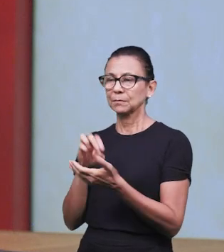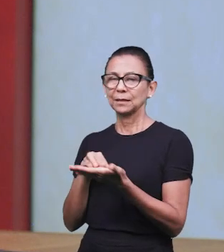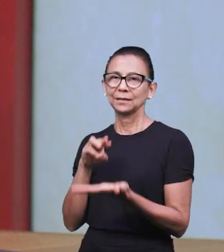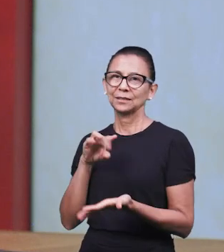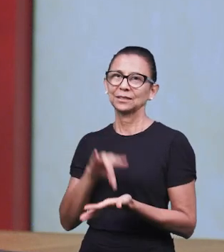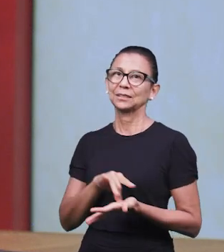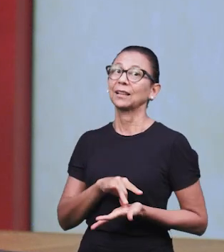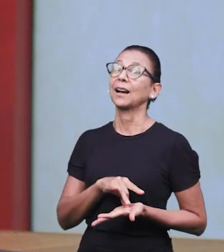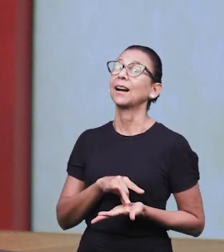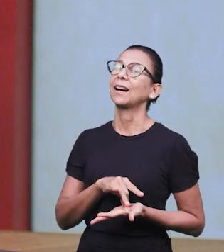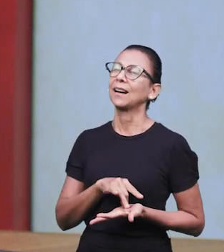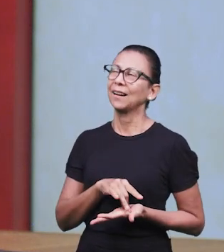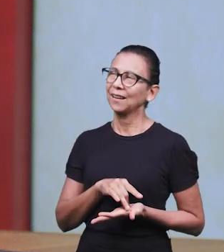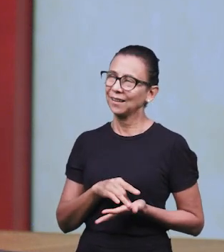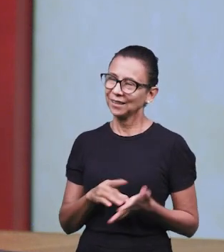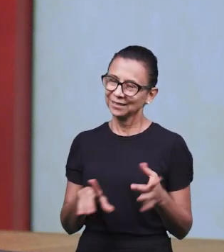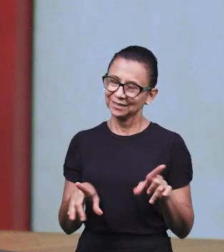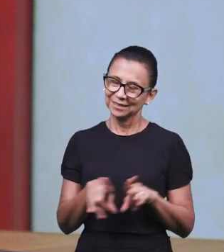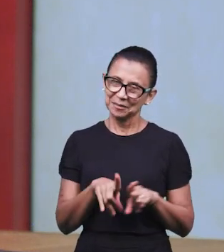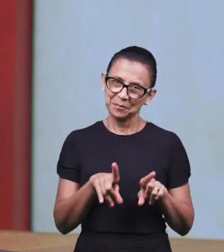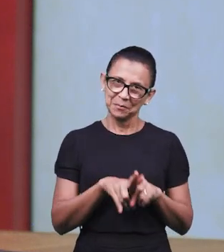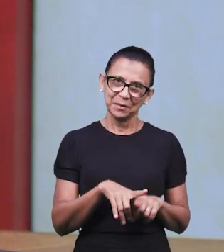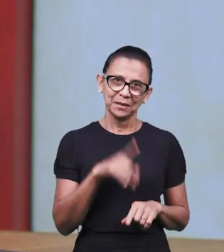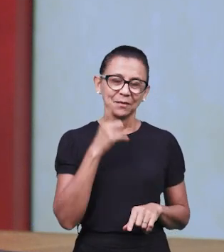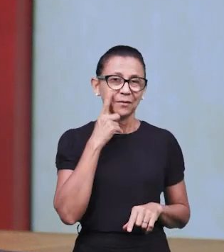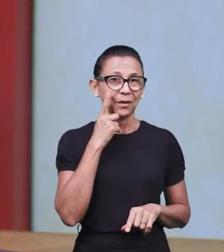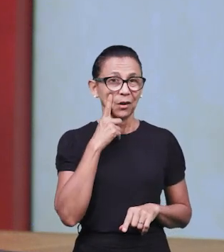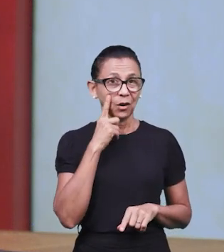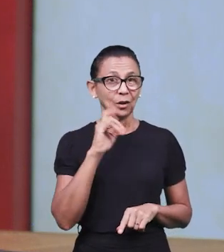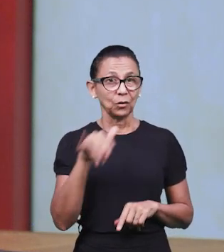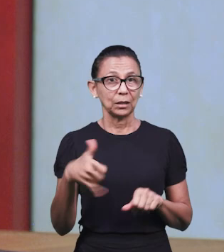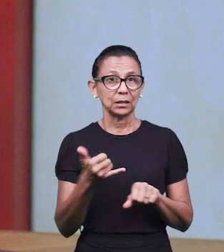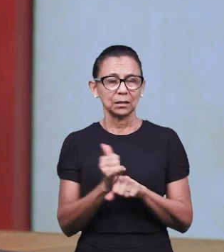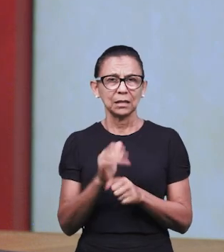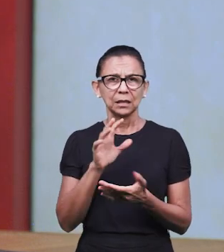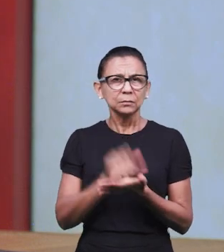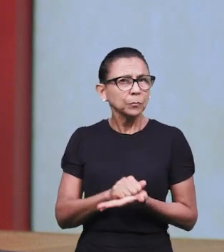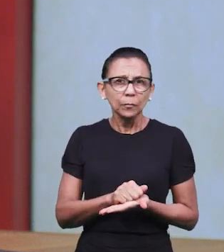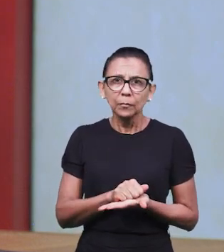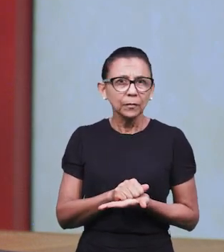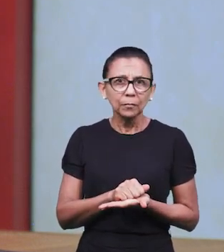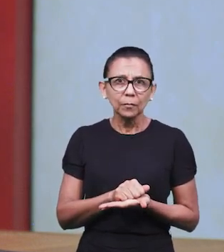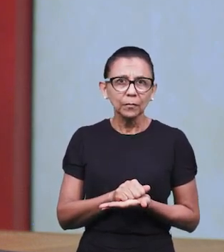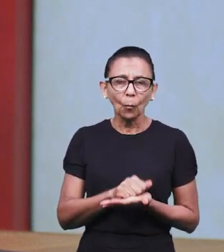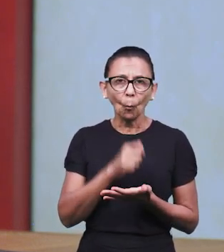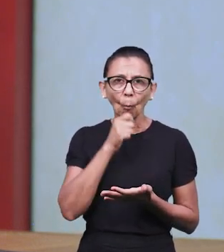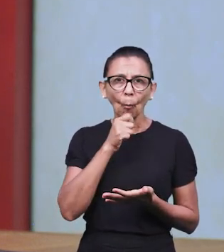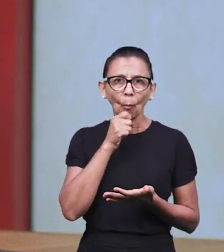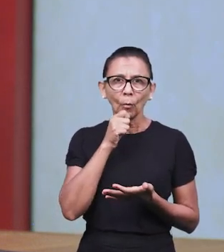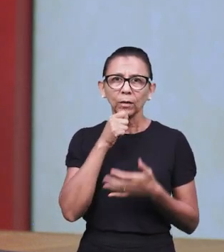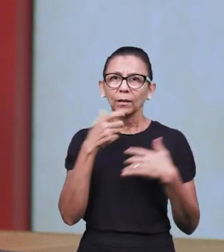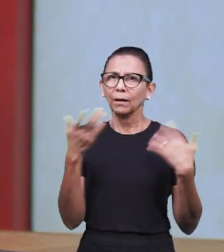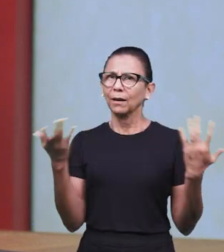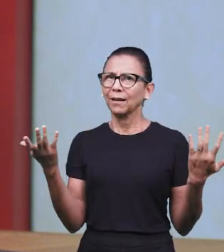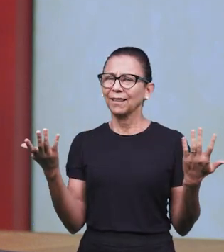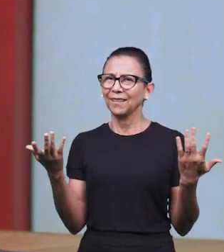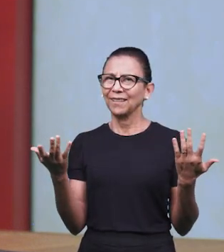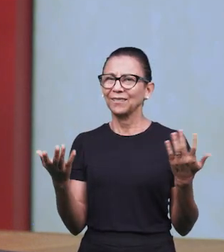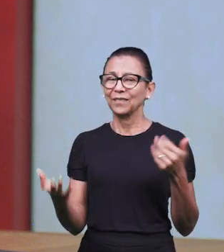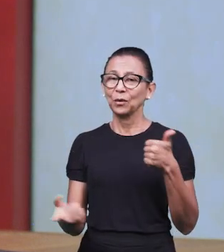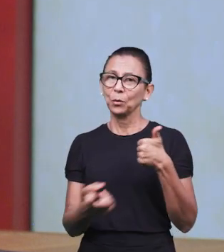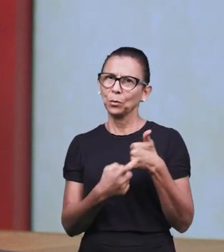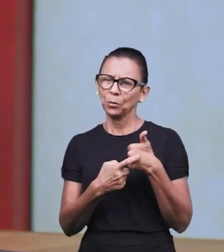Cristã Maranata no YouTube. E, aliás, no canal da igreja, eu quero convidar, se você não se inscreveu ainda, se inscreva, curta,